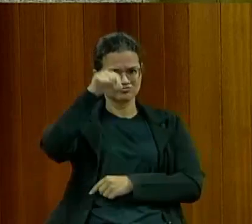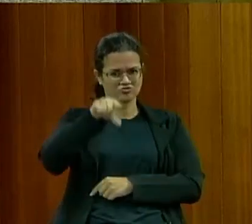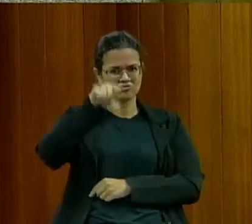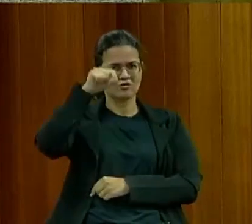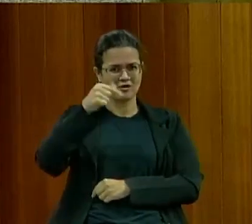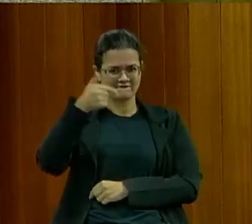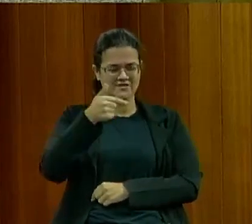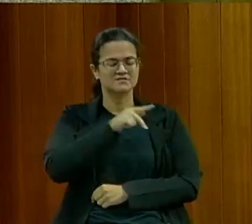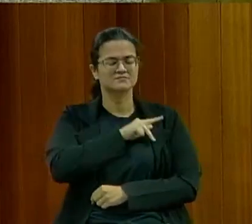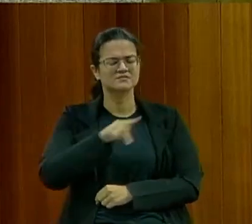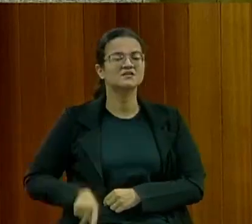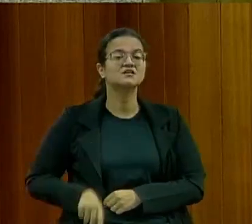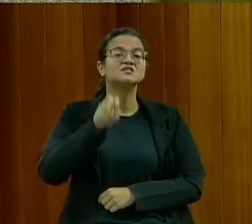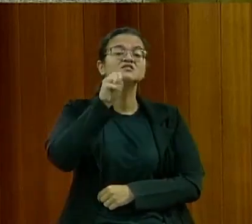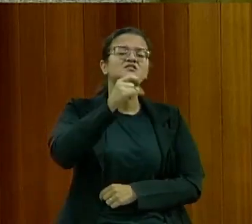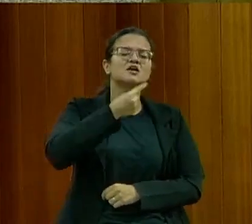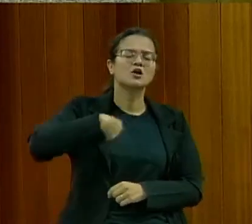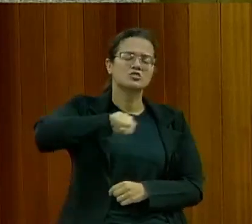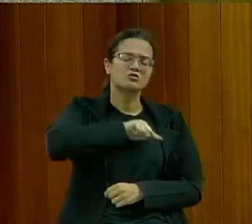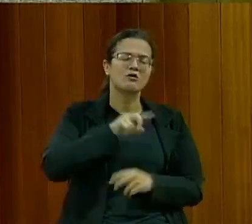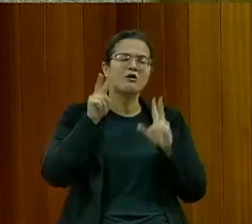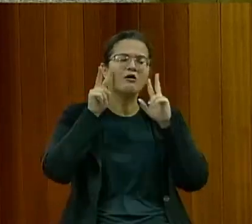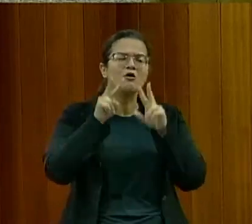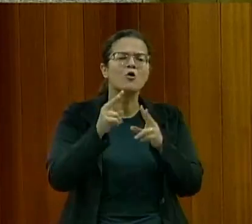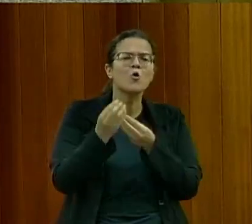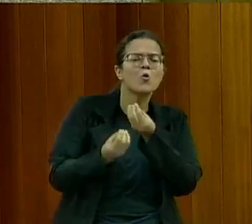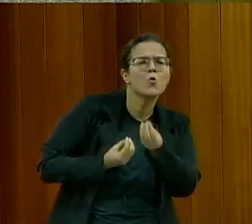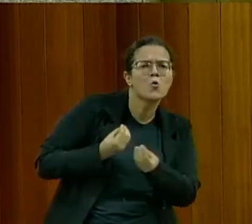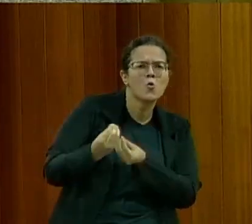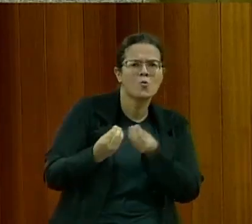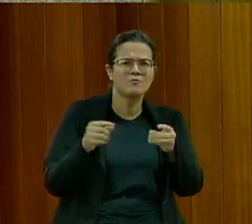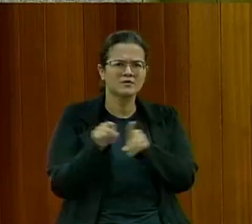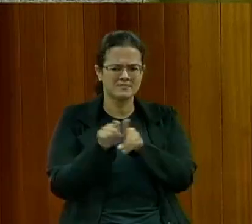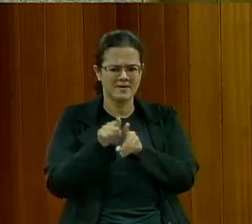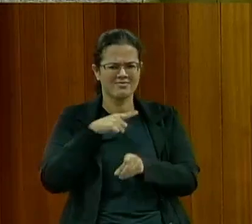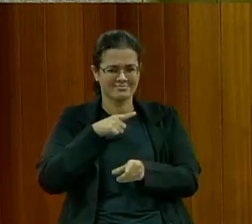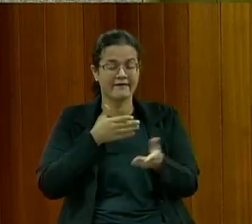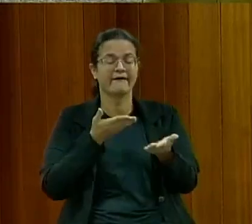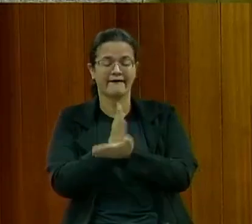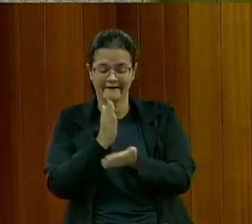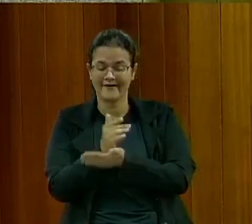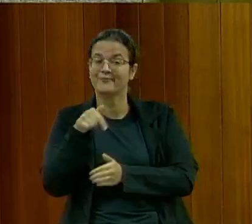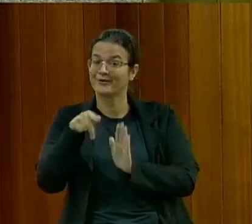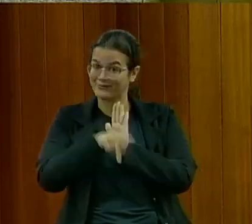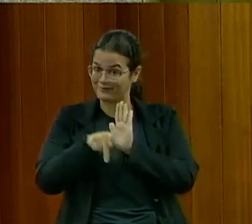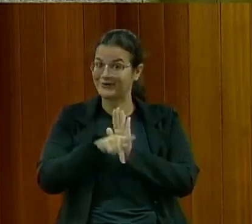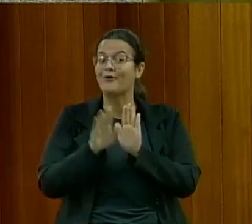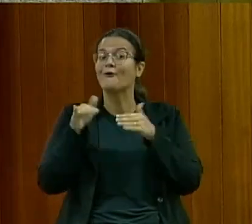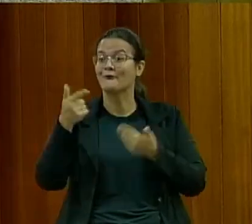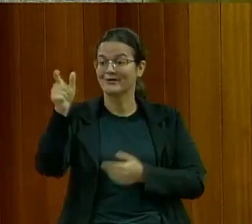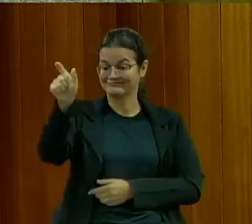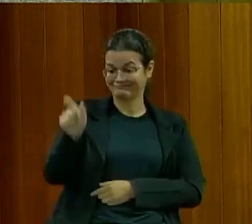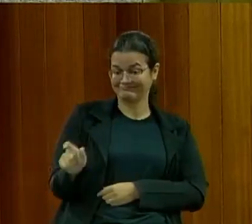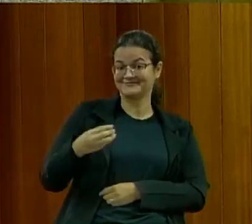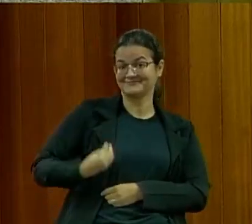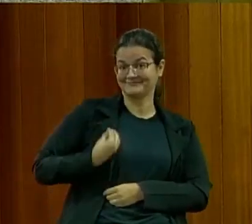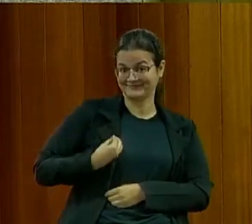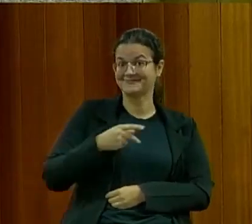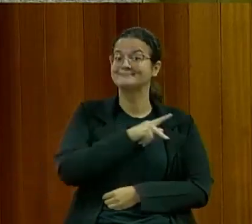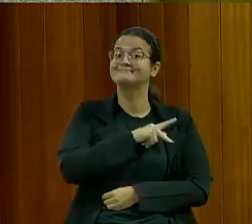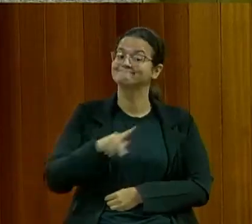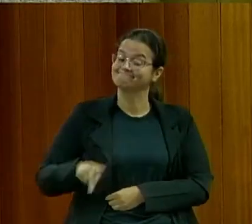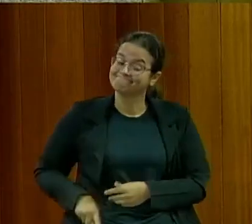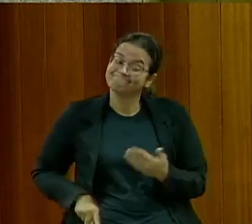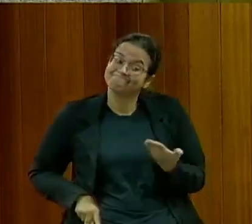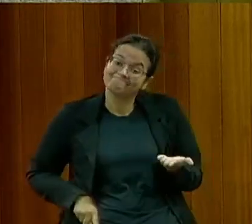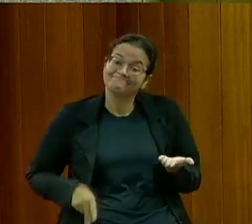olhar como que também tem hora que aprova projeto aqui quando você está na presidência, eu falo para você que eu anularia metade da